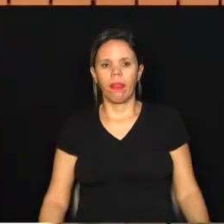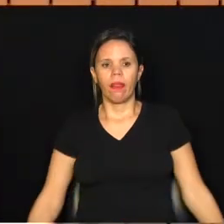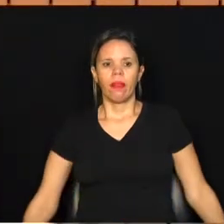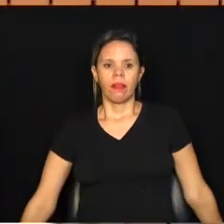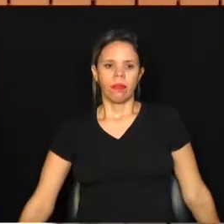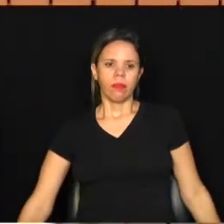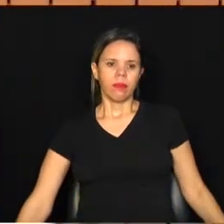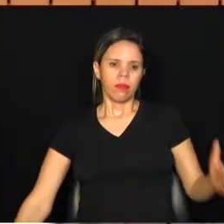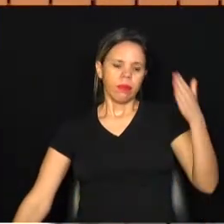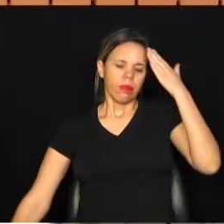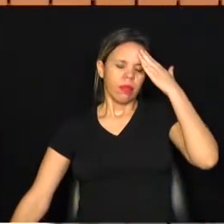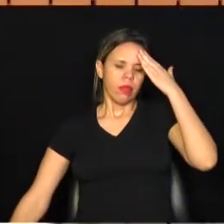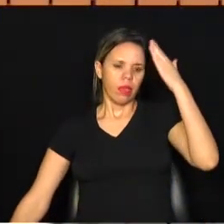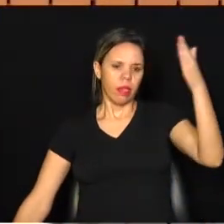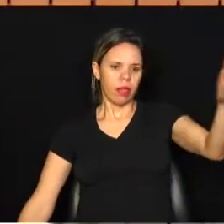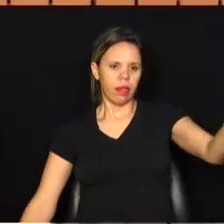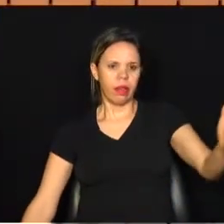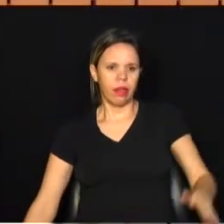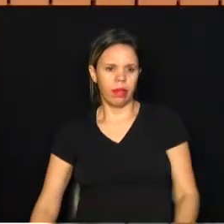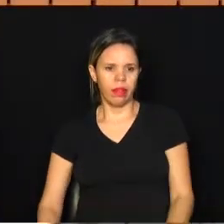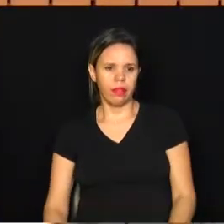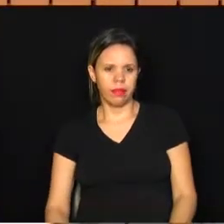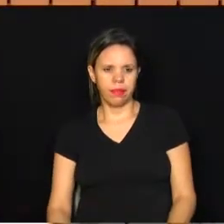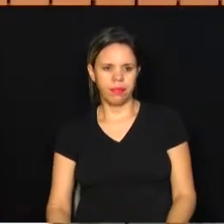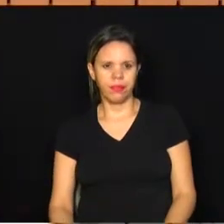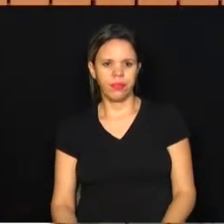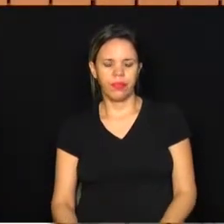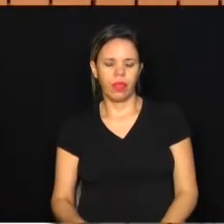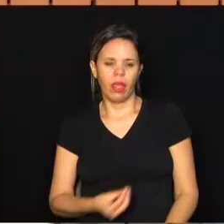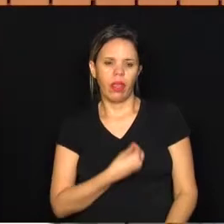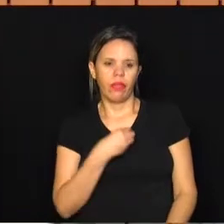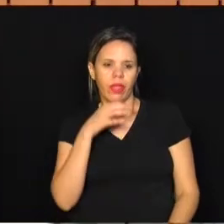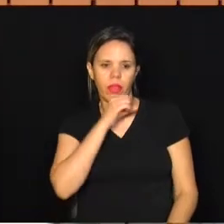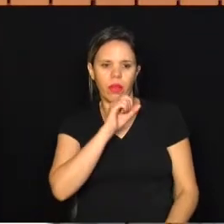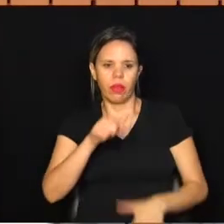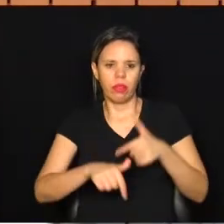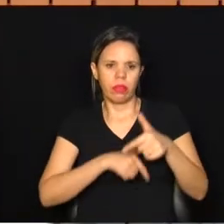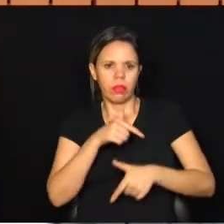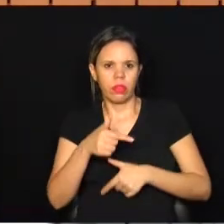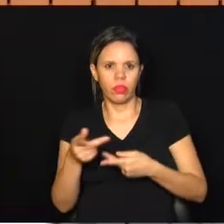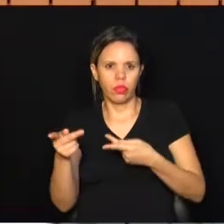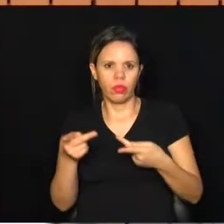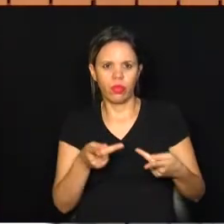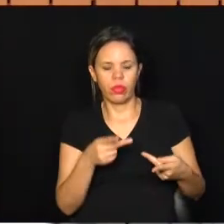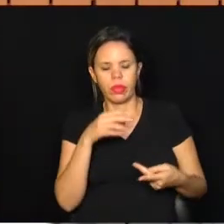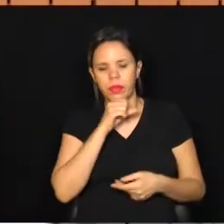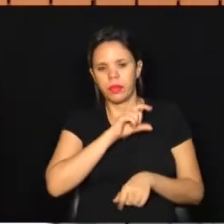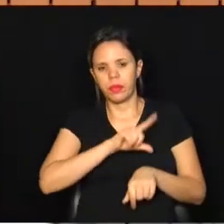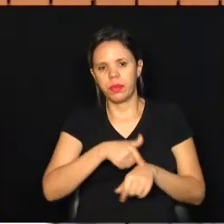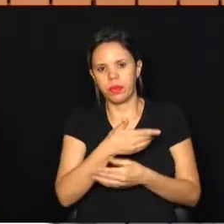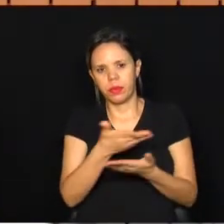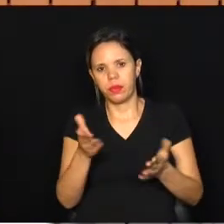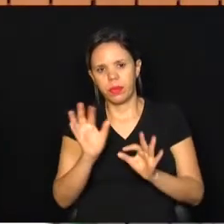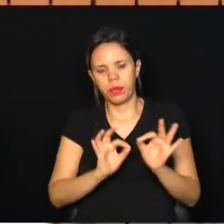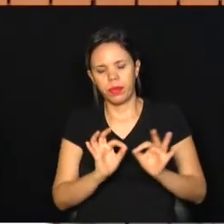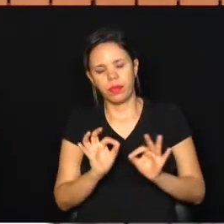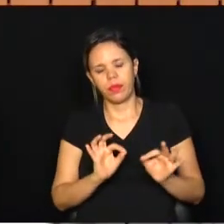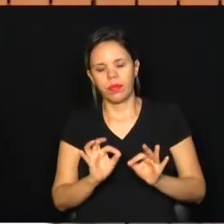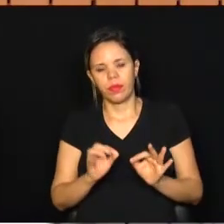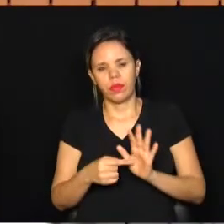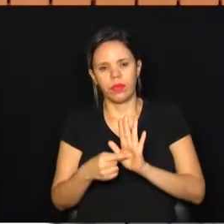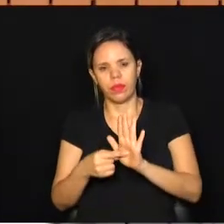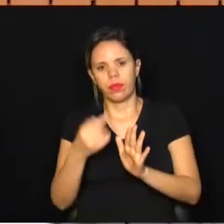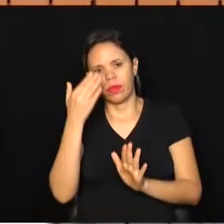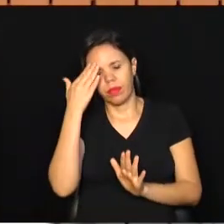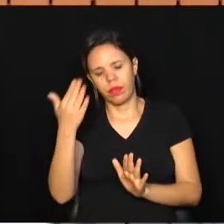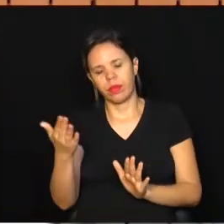Imagina, eu que agradeço a correria da vida, né? Às vezes chega o convite meio tarde para vocês, mas a gente quer te